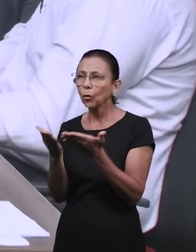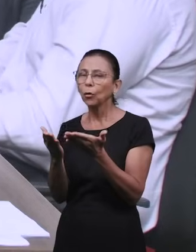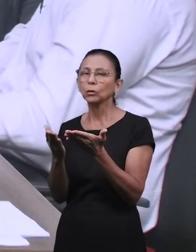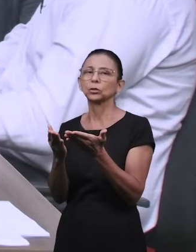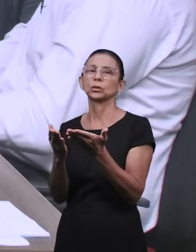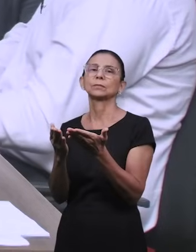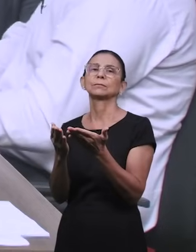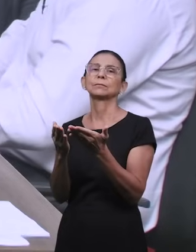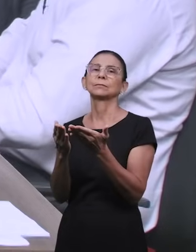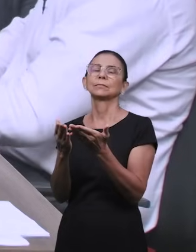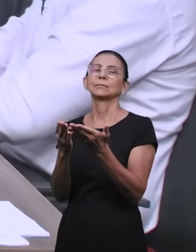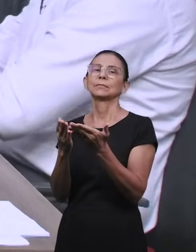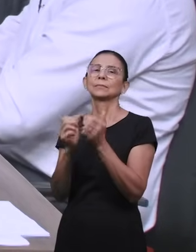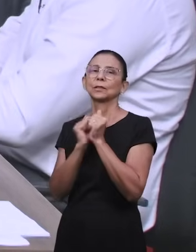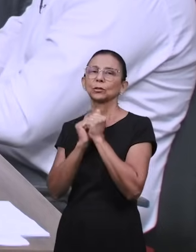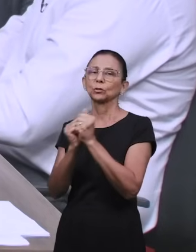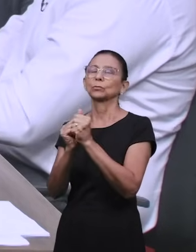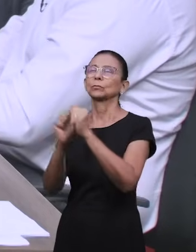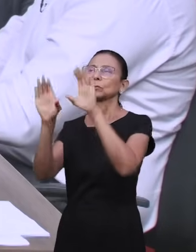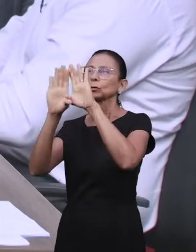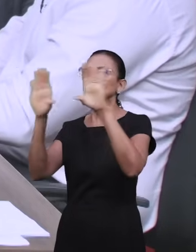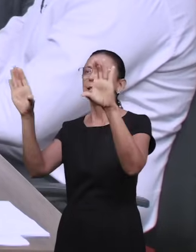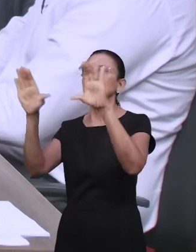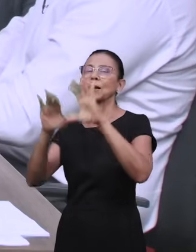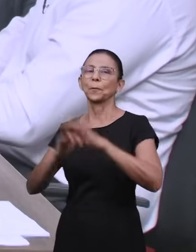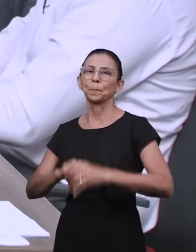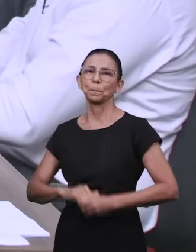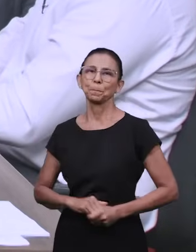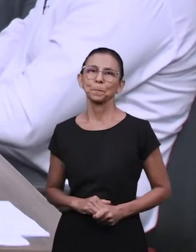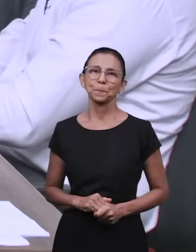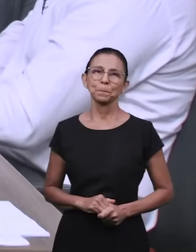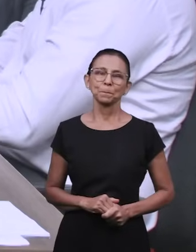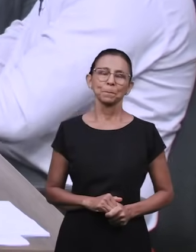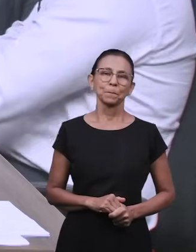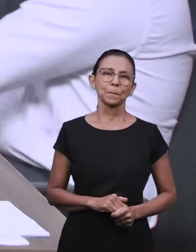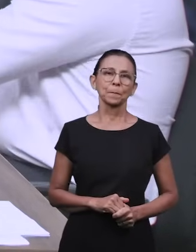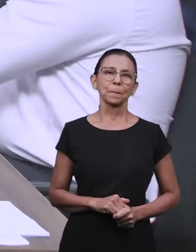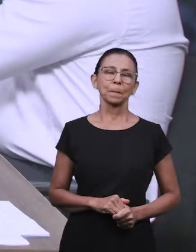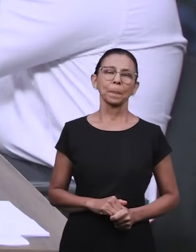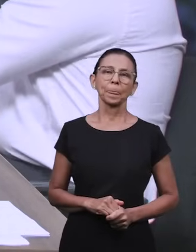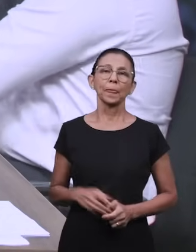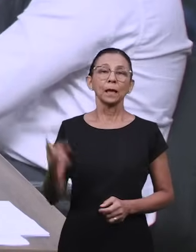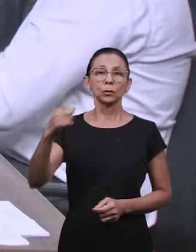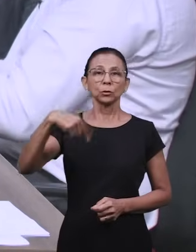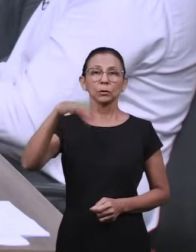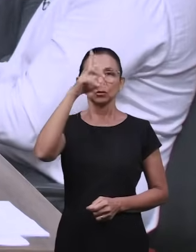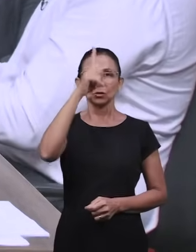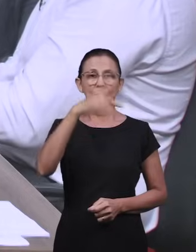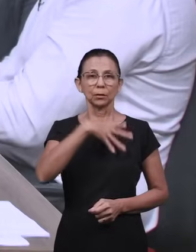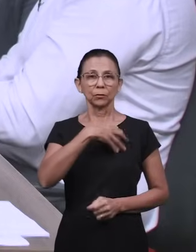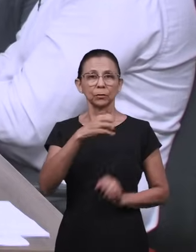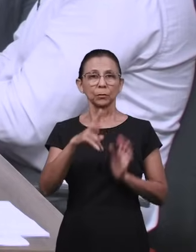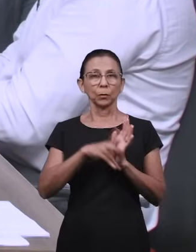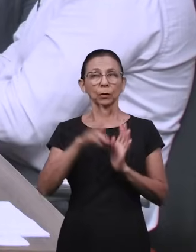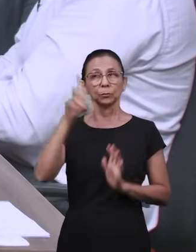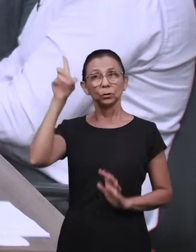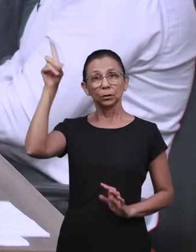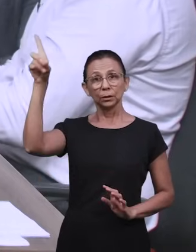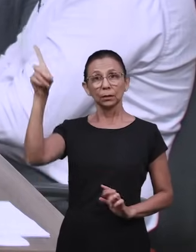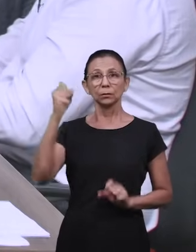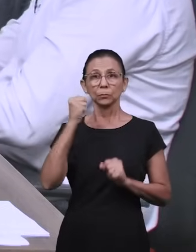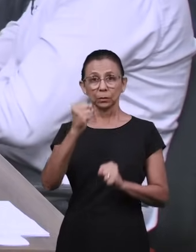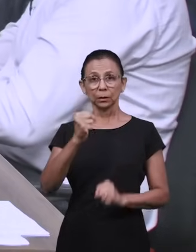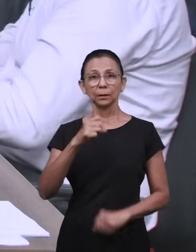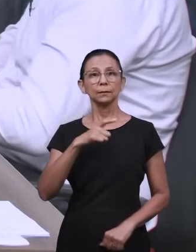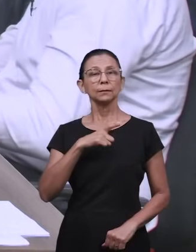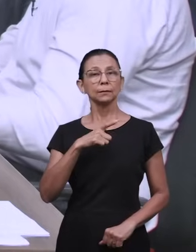quantos creram no seu nome, deu-lhes o poder de serem feitos filhos de Deus. Também vale a leitura